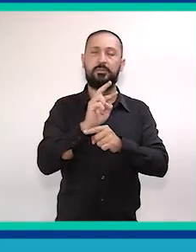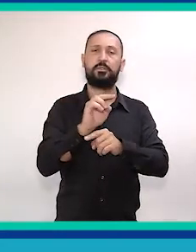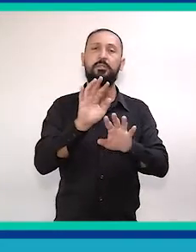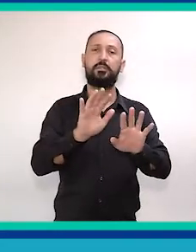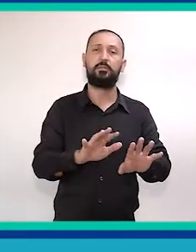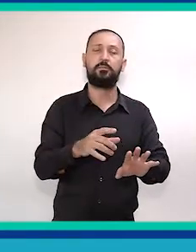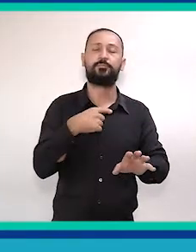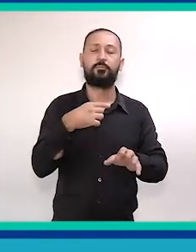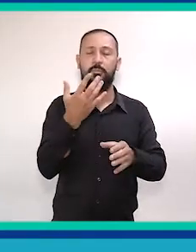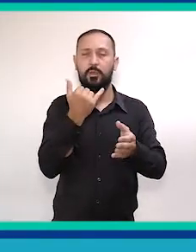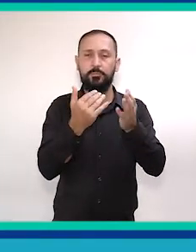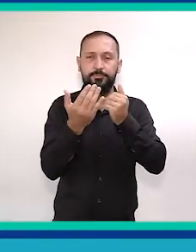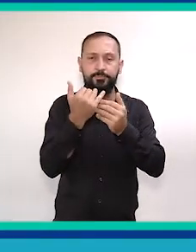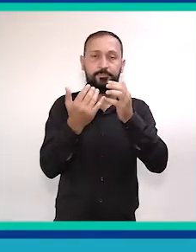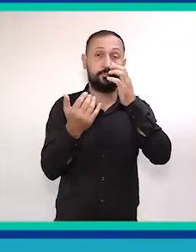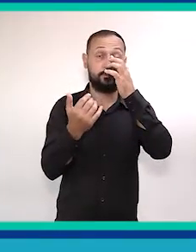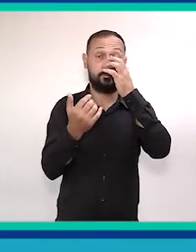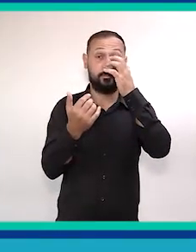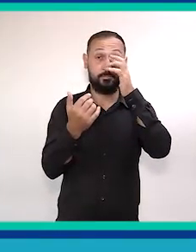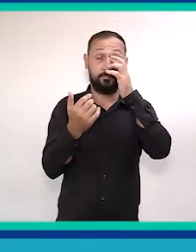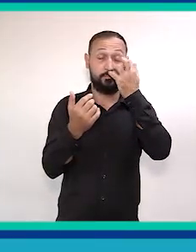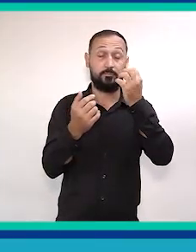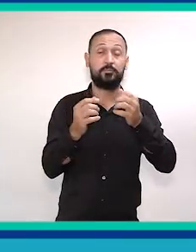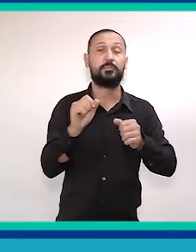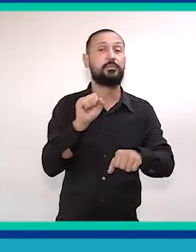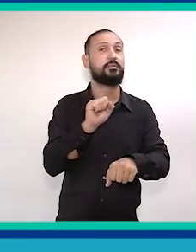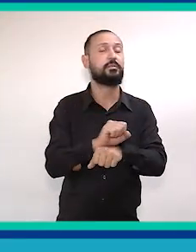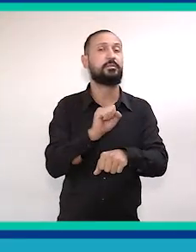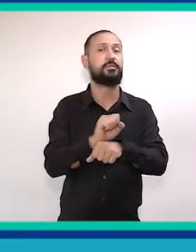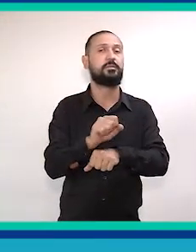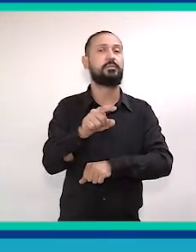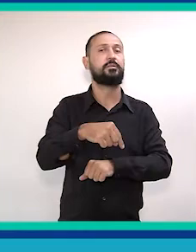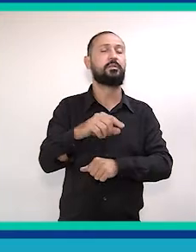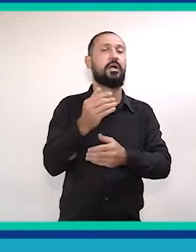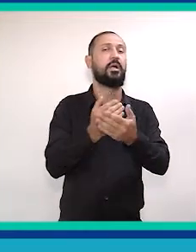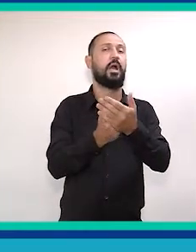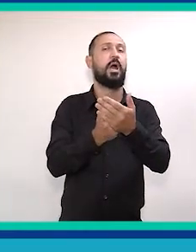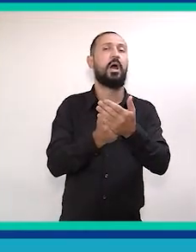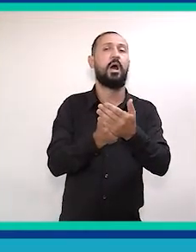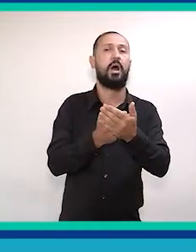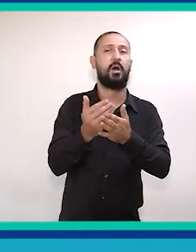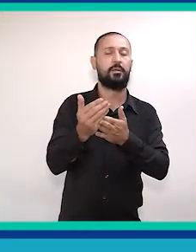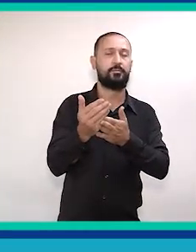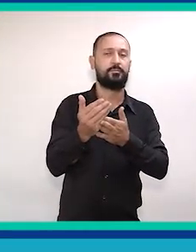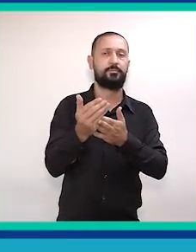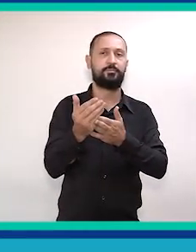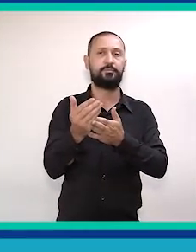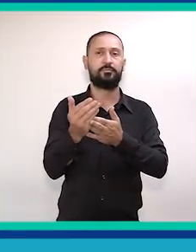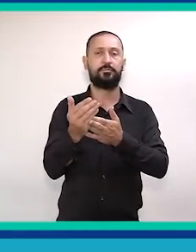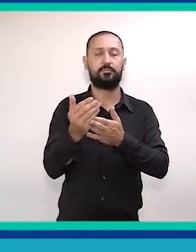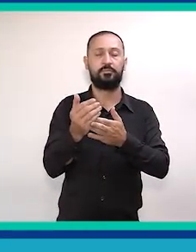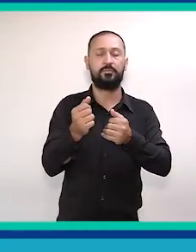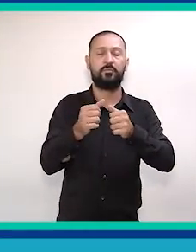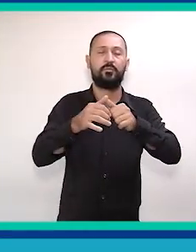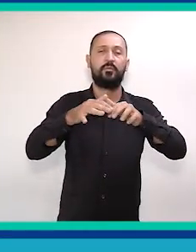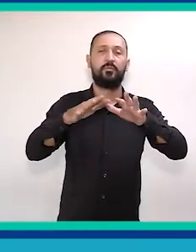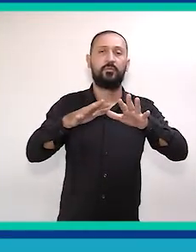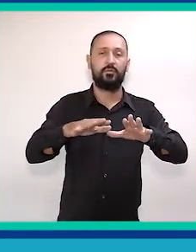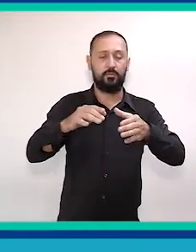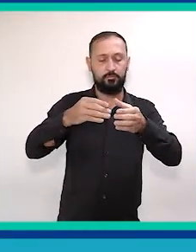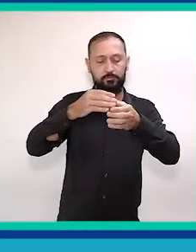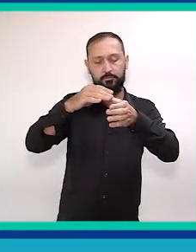de cultura, se alimentando, e a gente espera que ela comece a